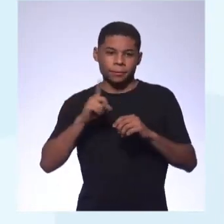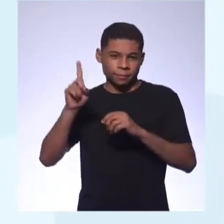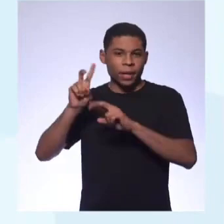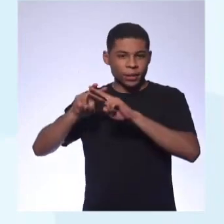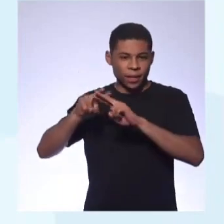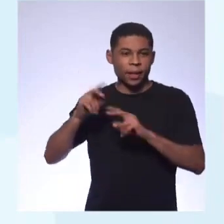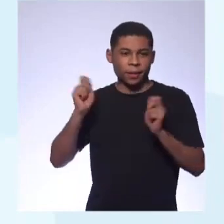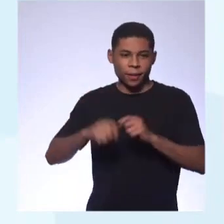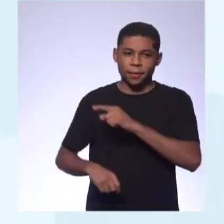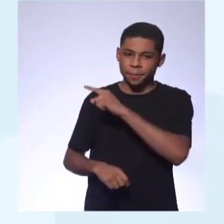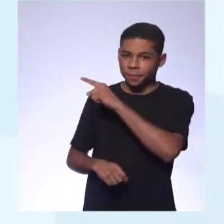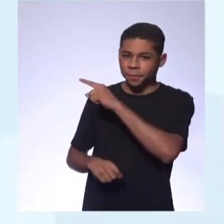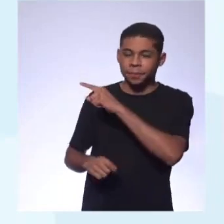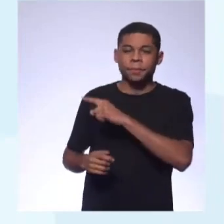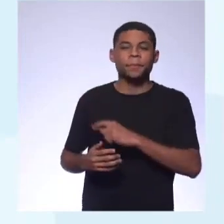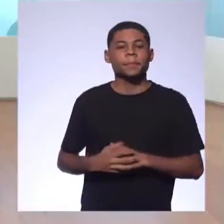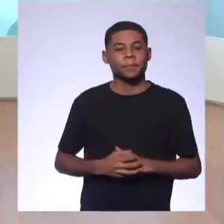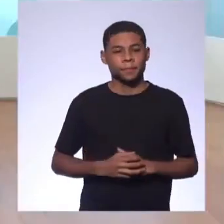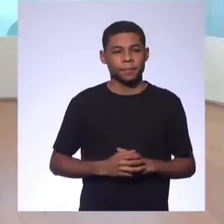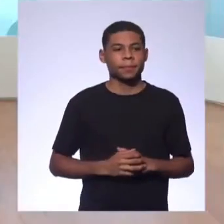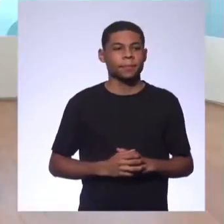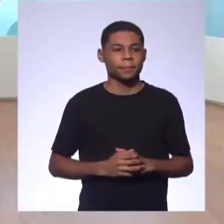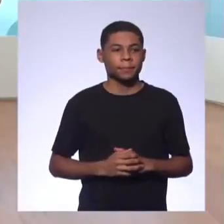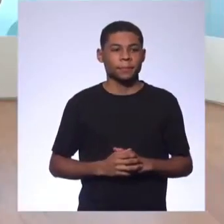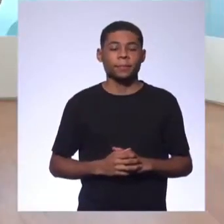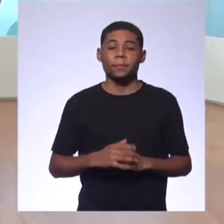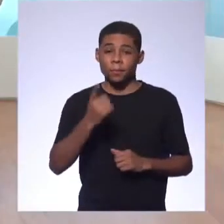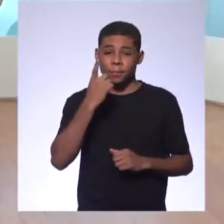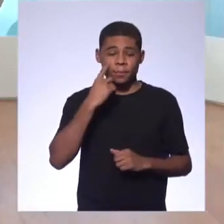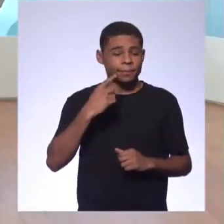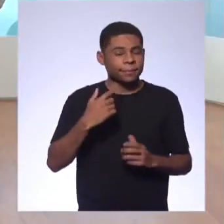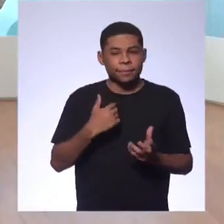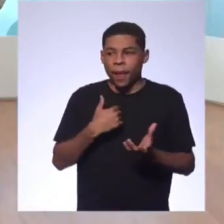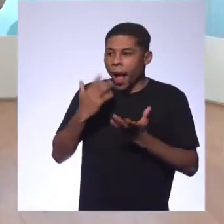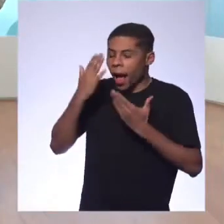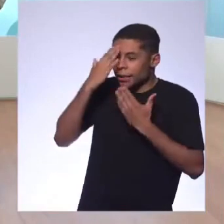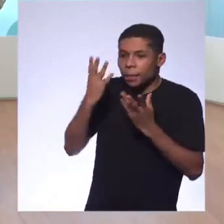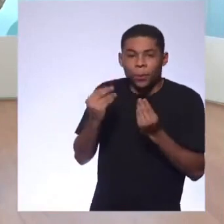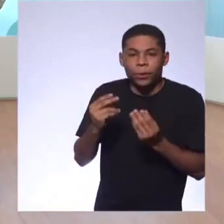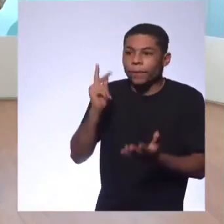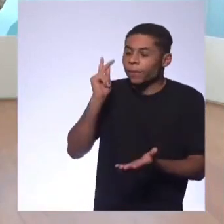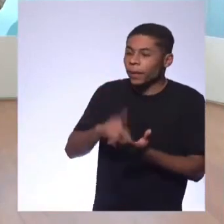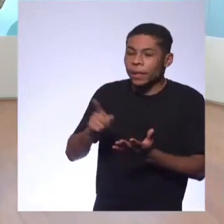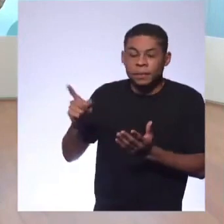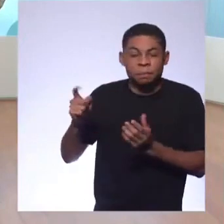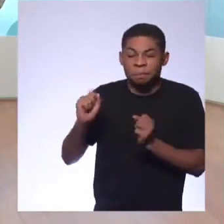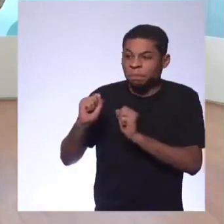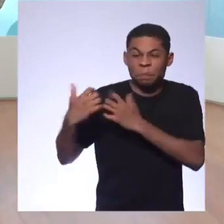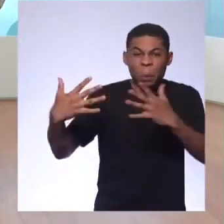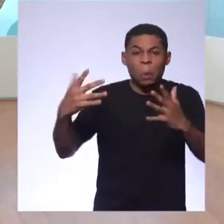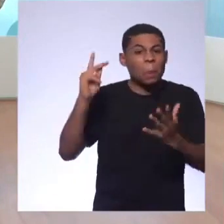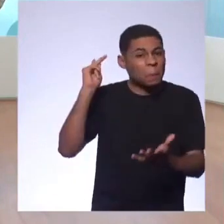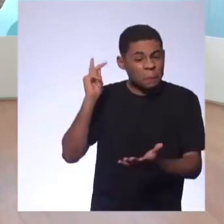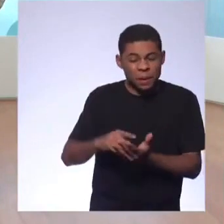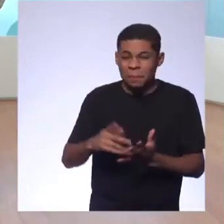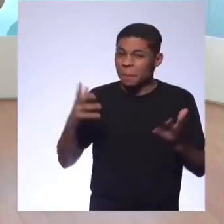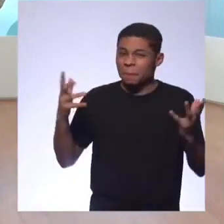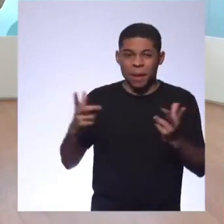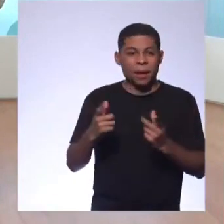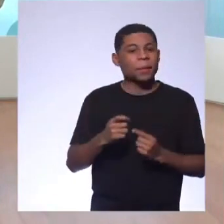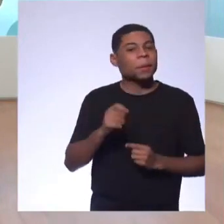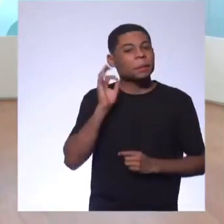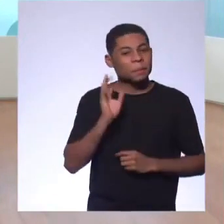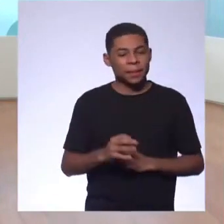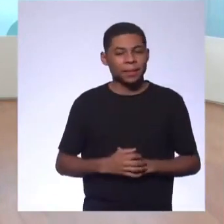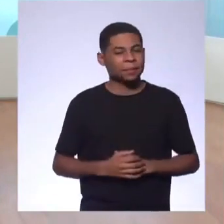CMSP, leitura CMSP. Olha, eu não tenho como te agradecer, você abrilhantou essa aula maravilhosa. Eu só